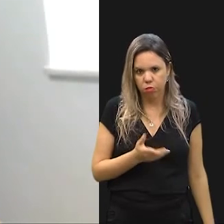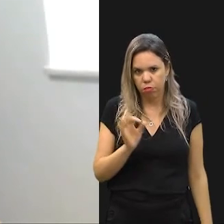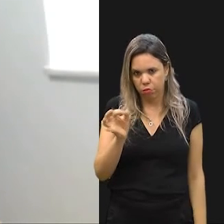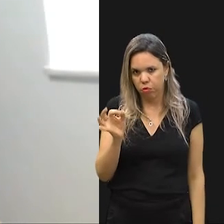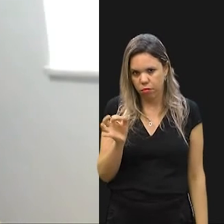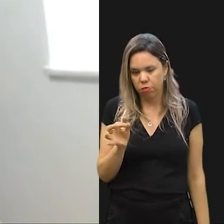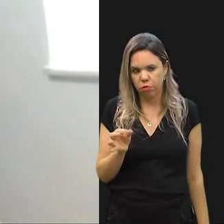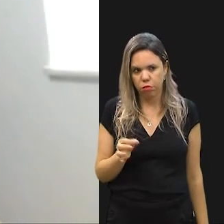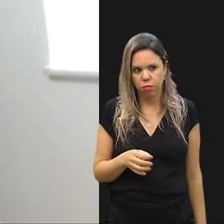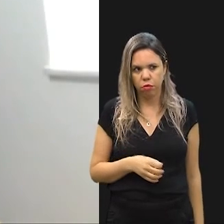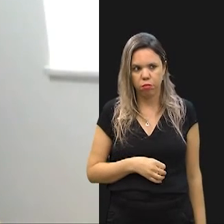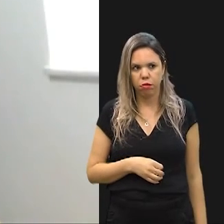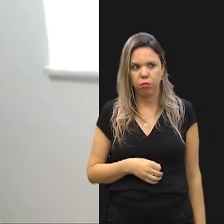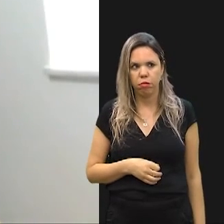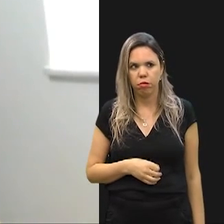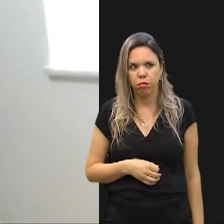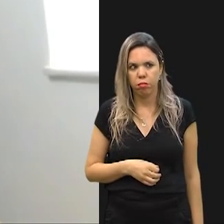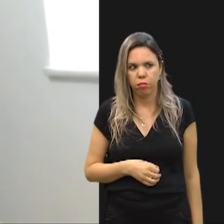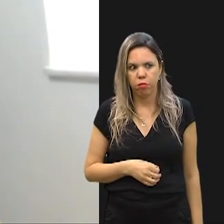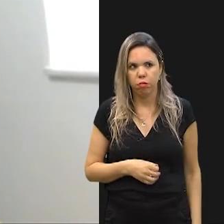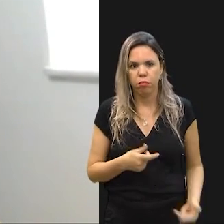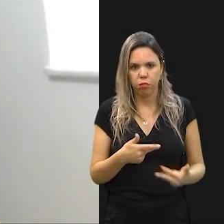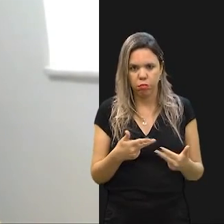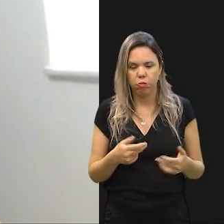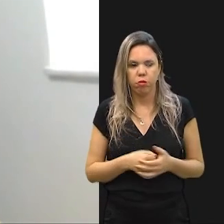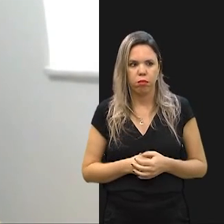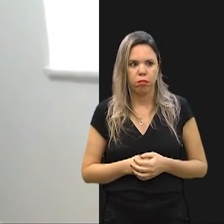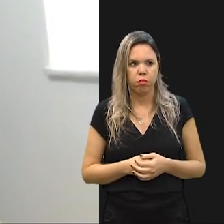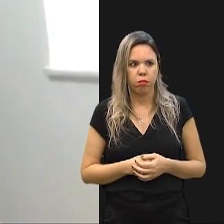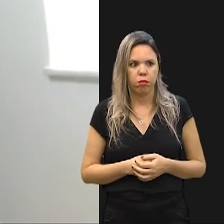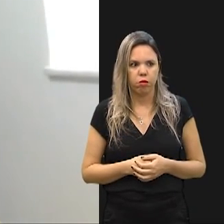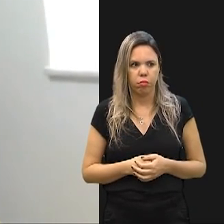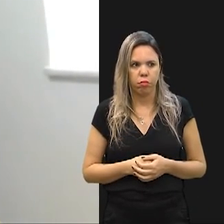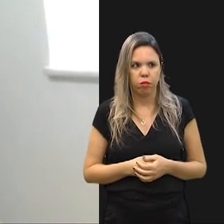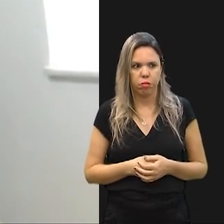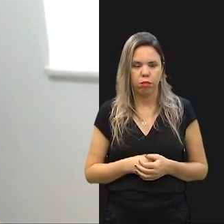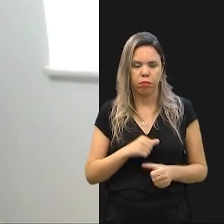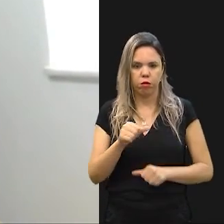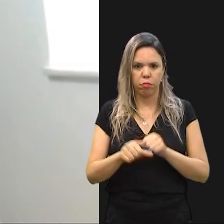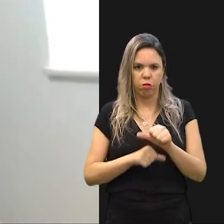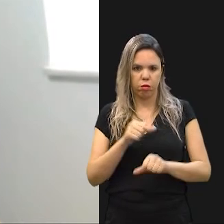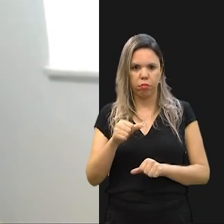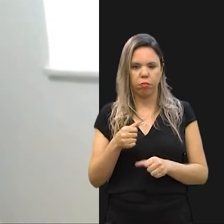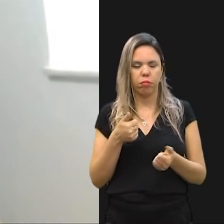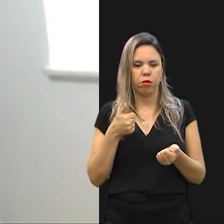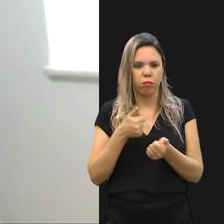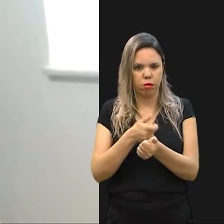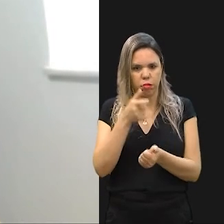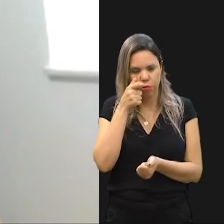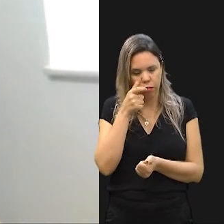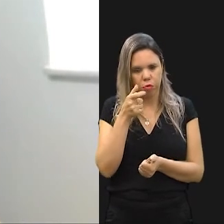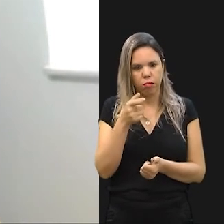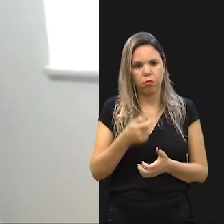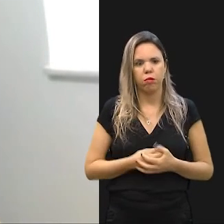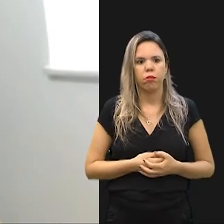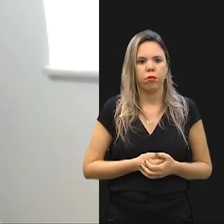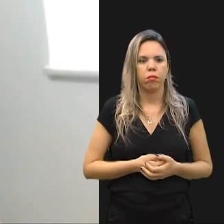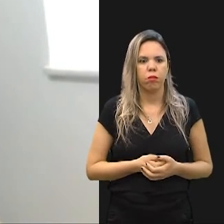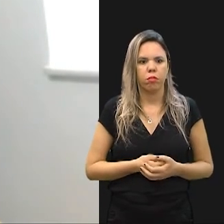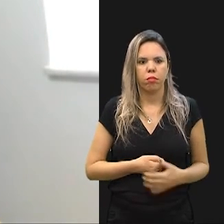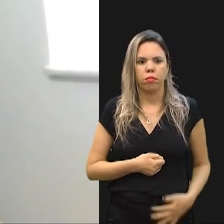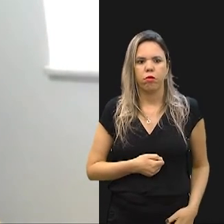Exatamente. Então, as situações, né, a nossa circunstância está mudando, a gente precisa acompanhar e ver